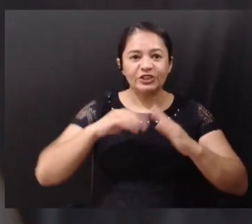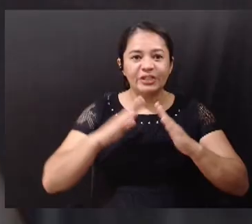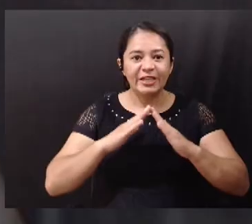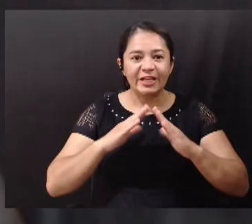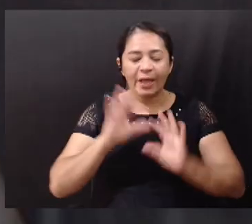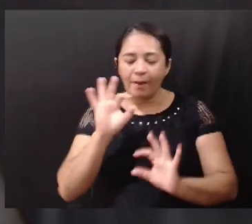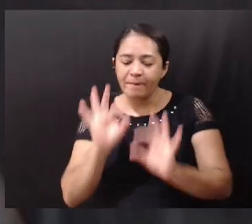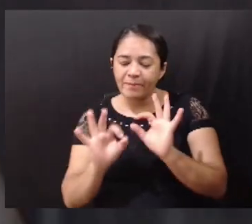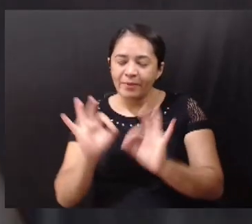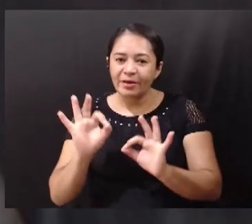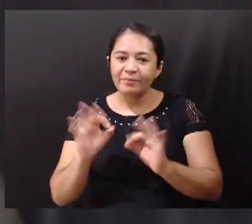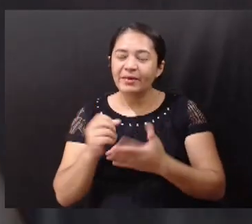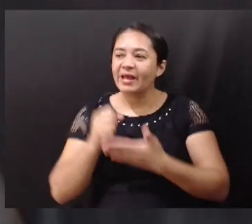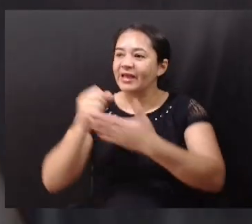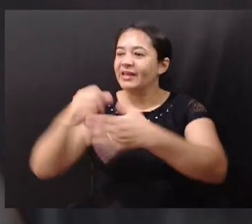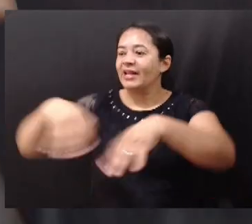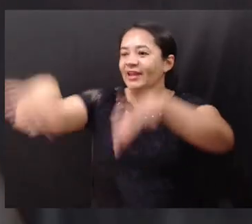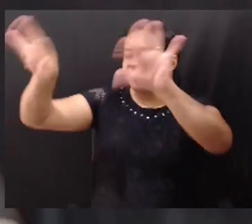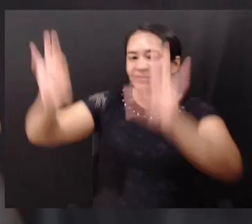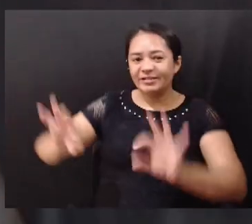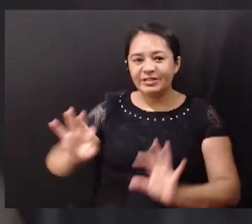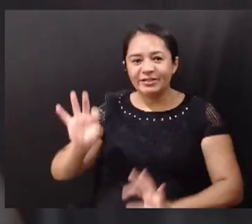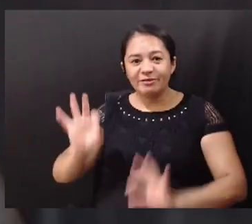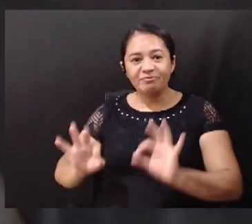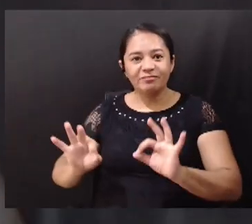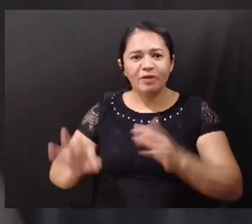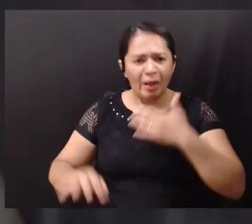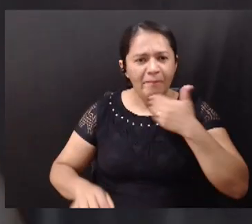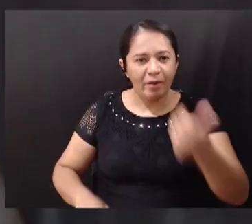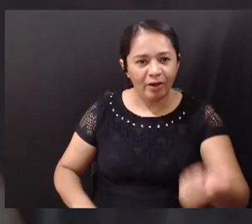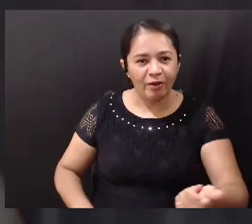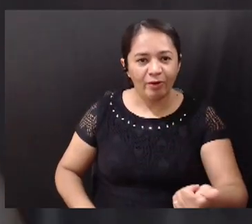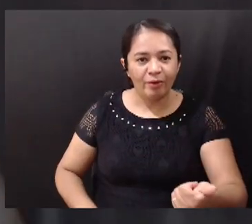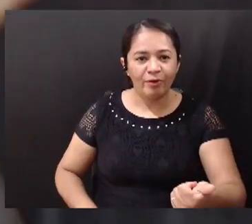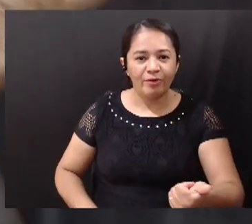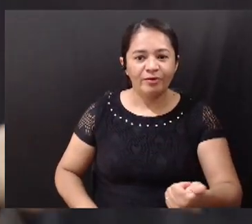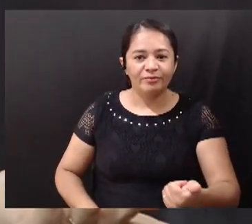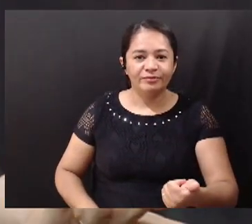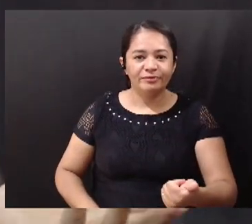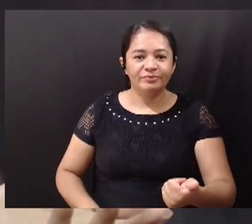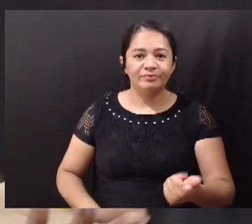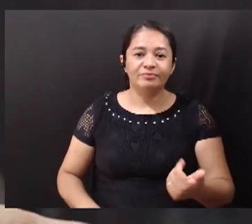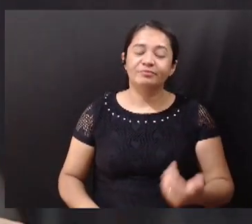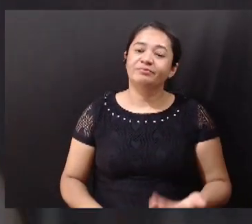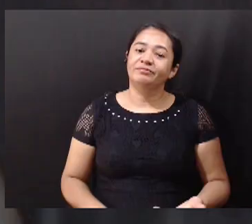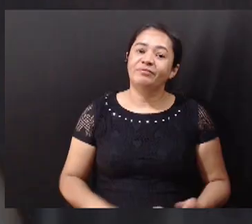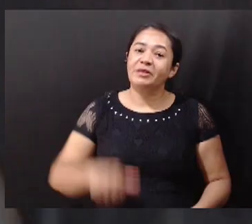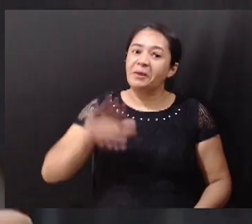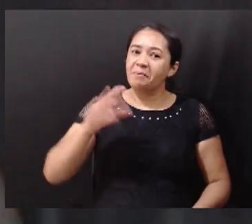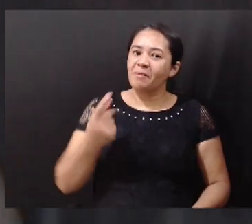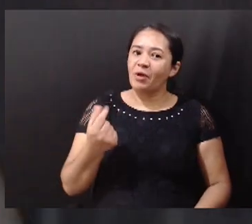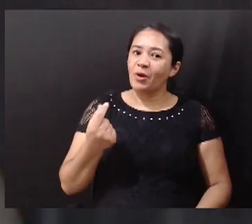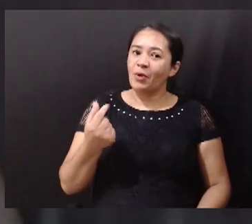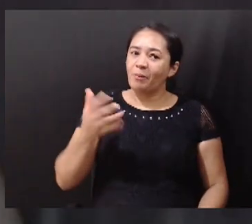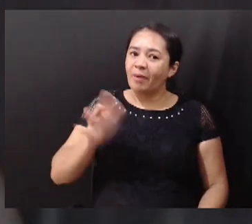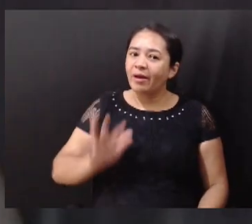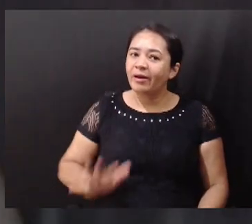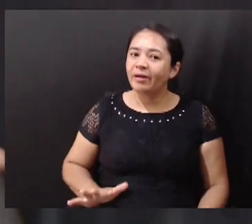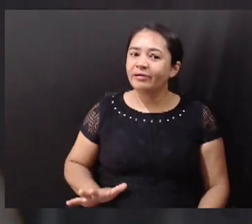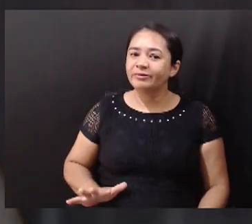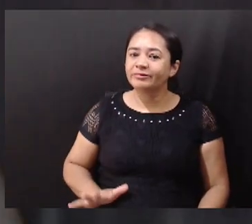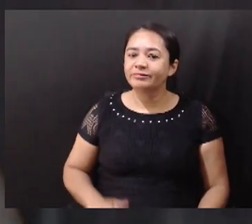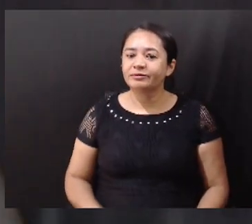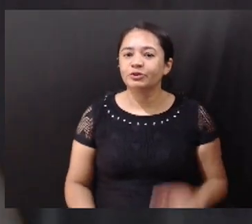parques de Campinas para fazer um piquenique, né, não vai ser tão ou mais divertido e mais econômico, inclusive? Né? Então a gente